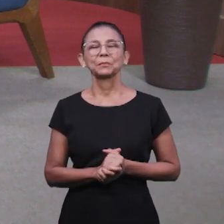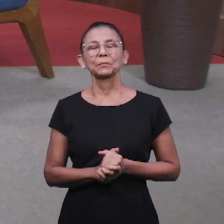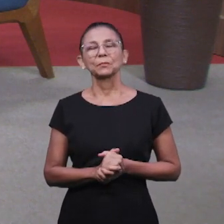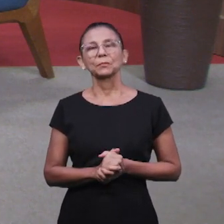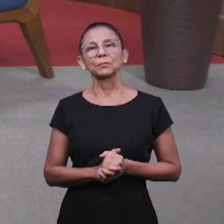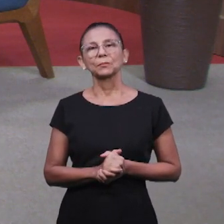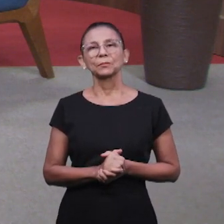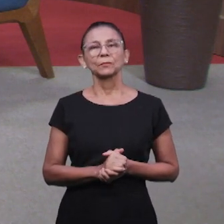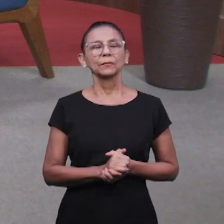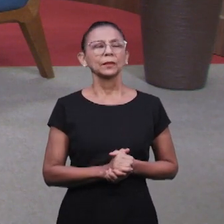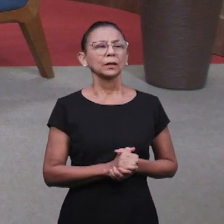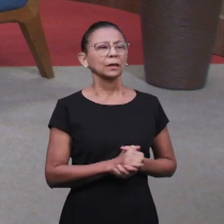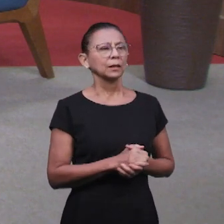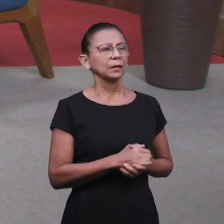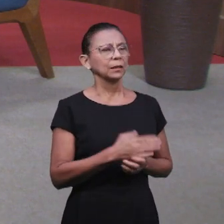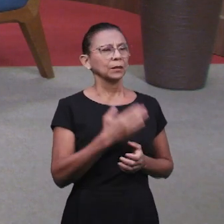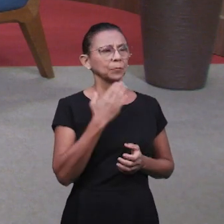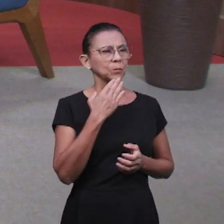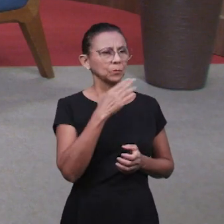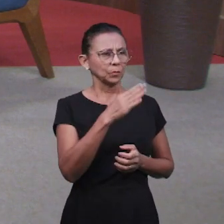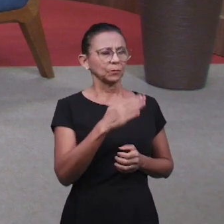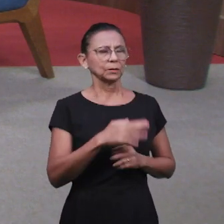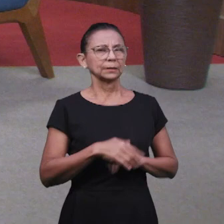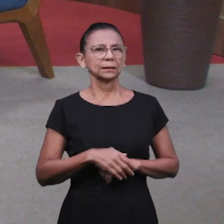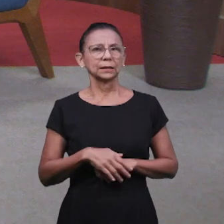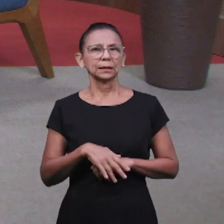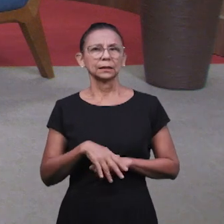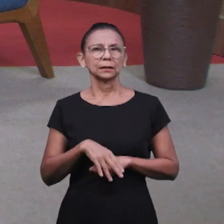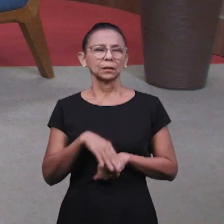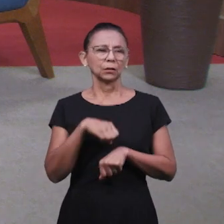aquele momento em que a gente pede para vocês trazerem uma palavra